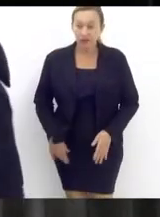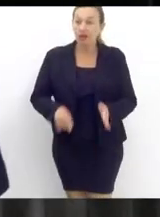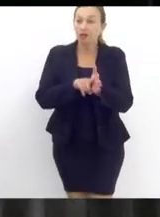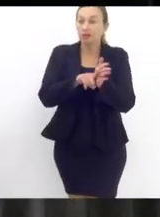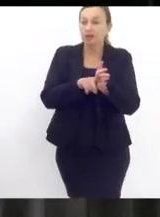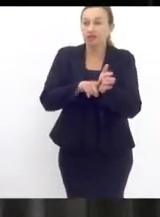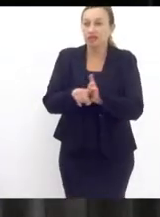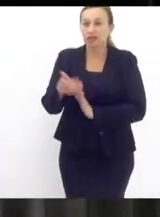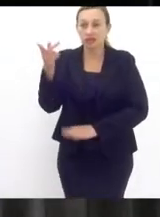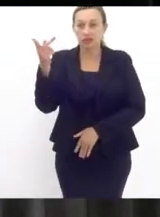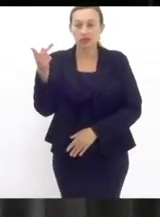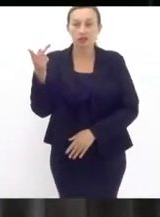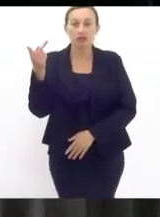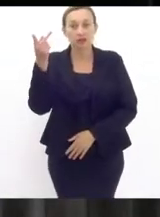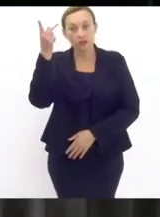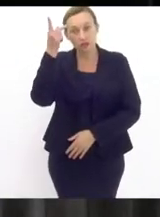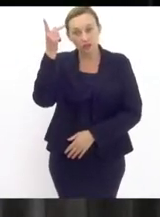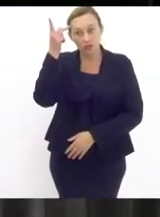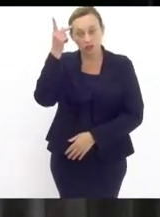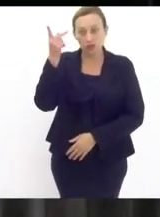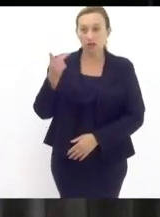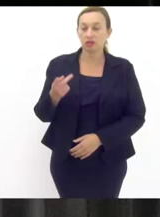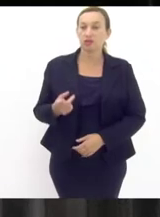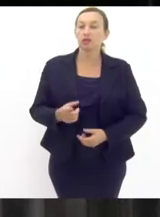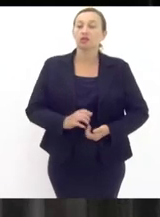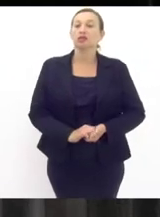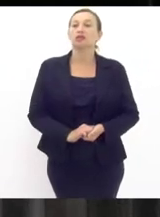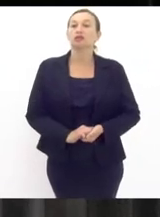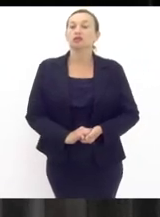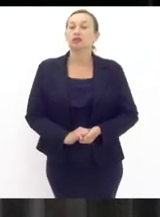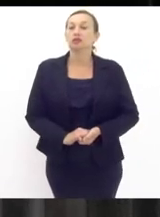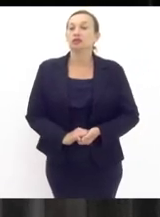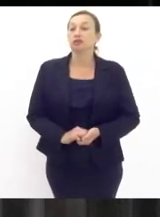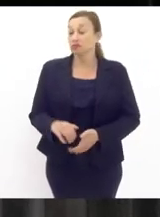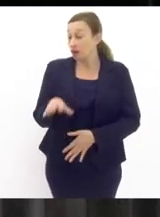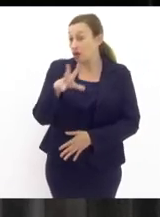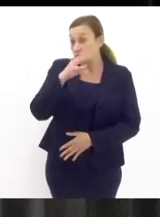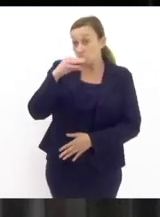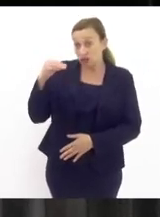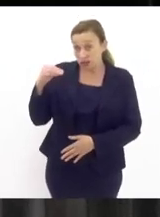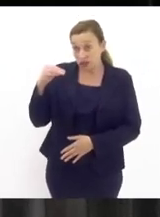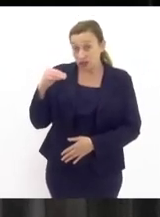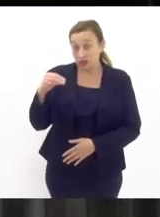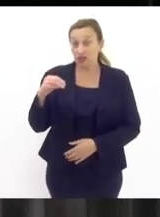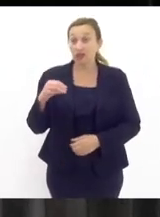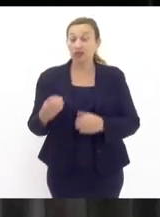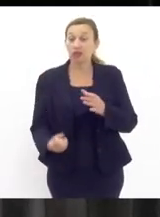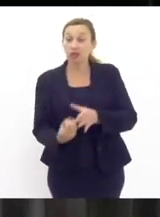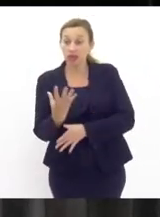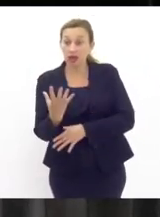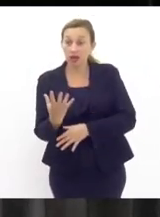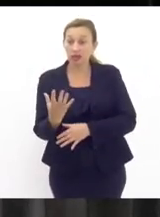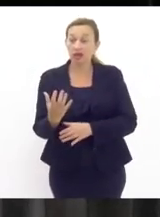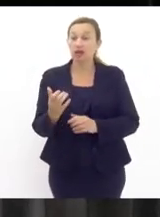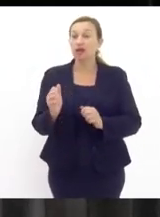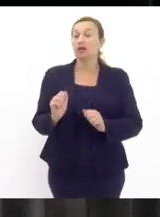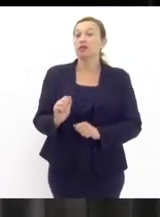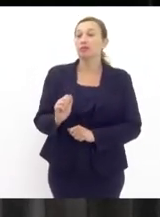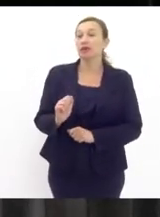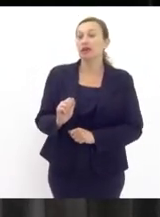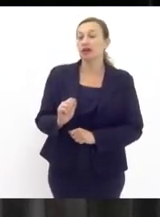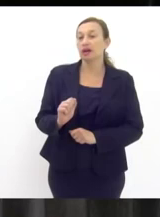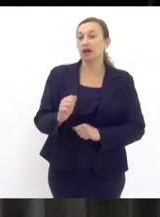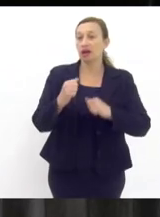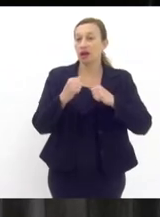pela prevenção de homicídios da adolescência formada pela Assembleia Legislativa do Estado de São Paulo governo